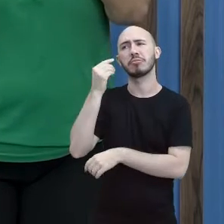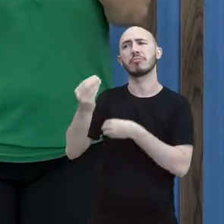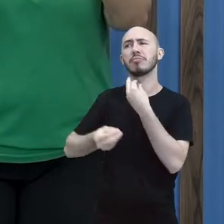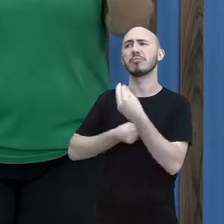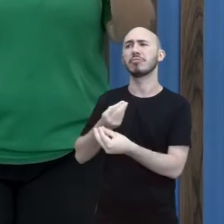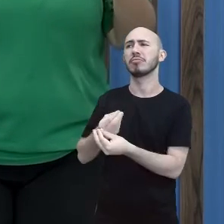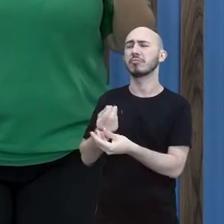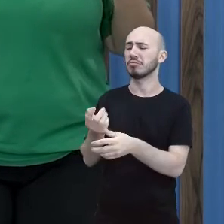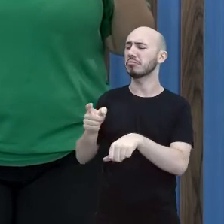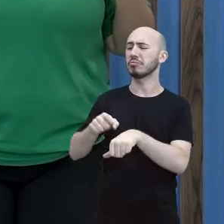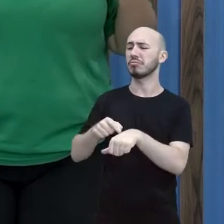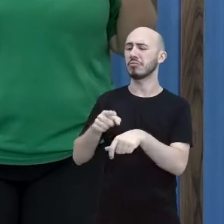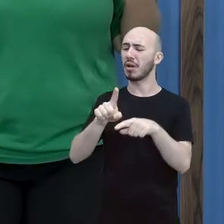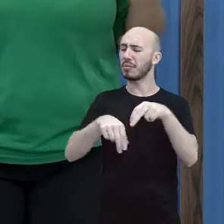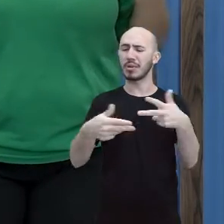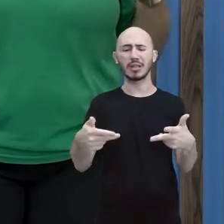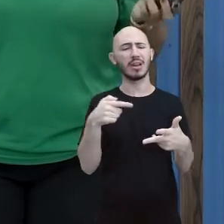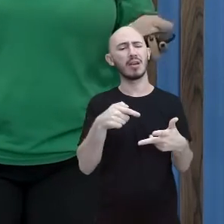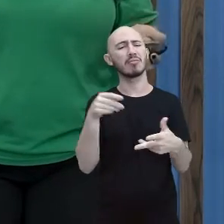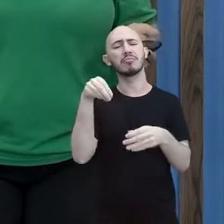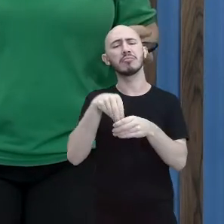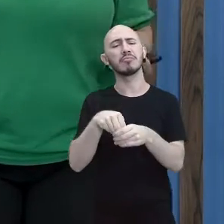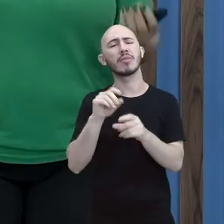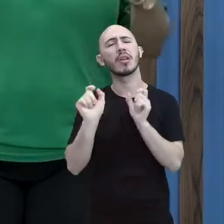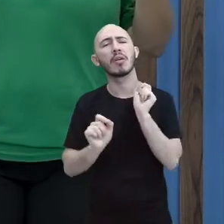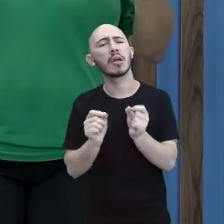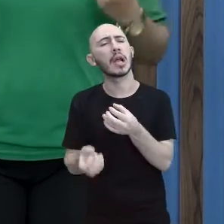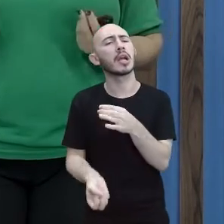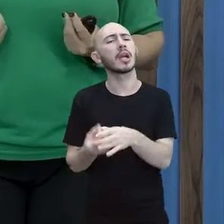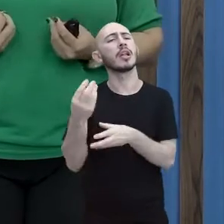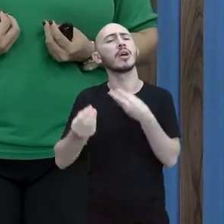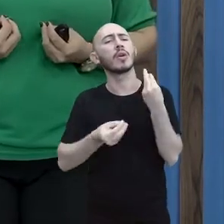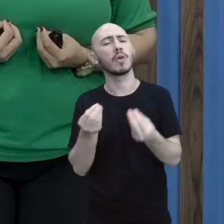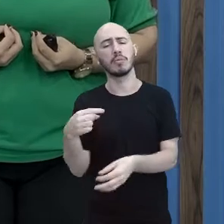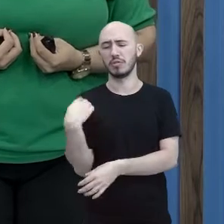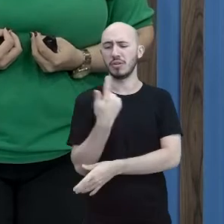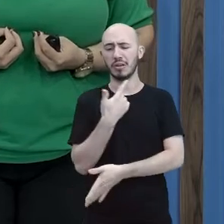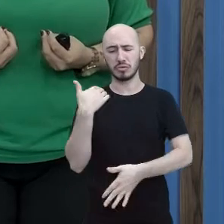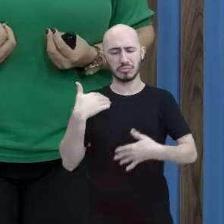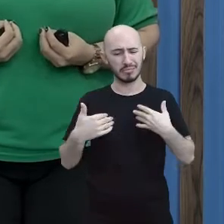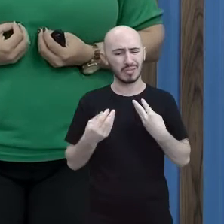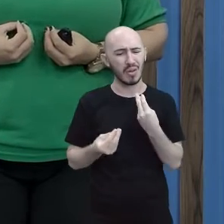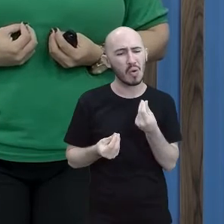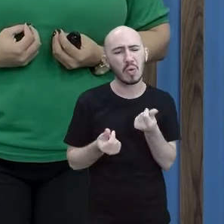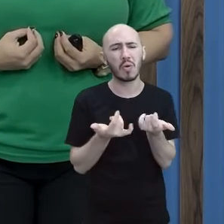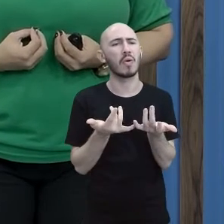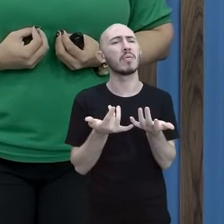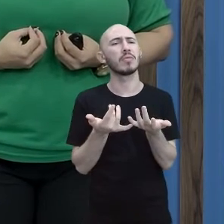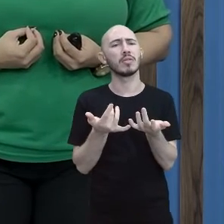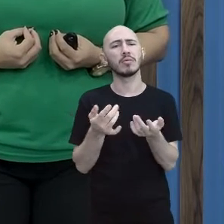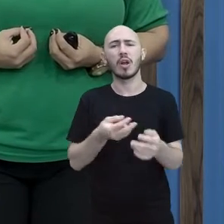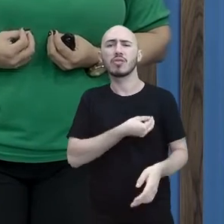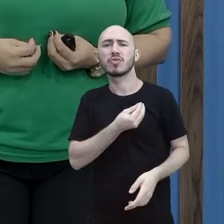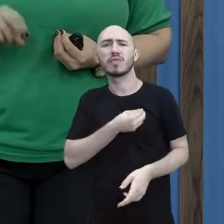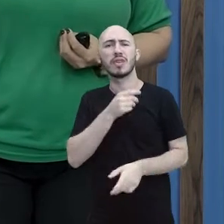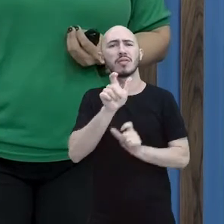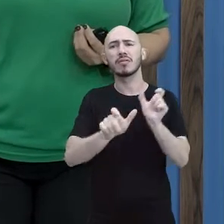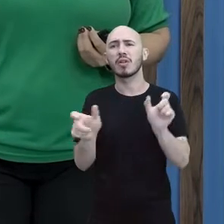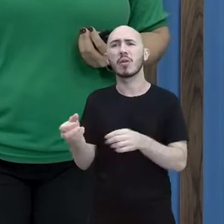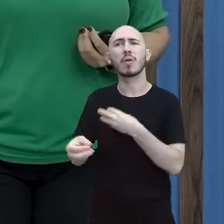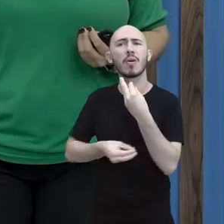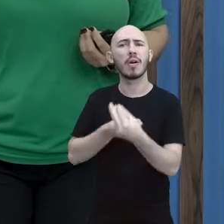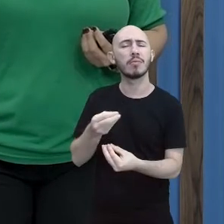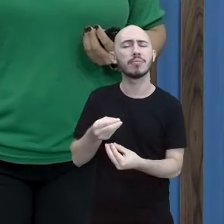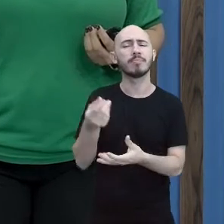esse material aqui, né? Do que é feita a matéria, do que nós somos feitos, né? Nós seres vivos, tá? Então,